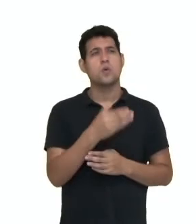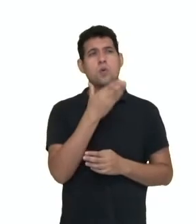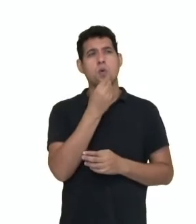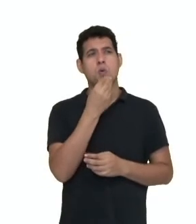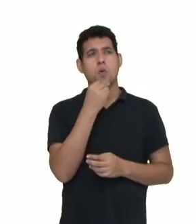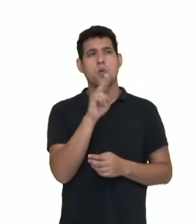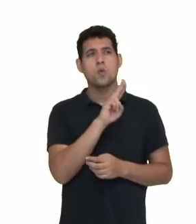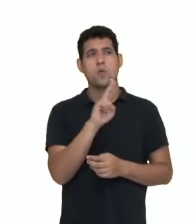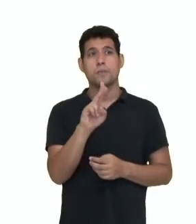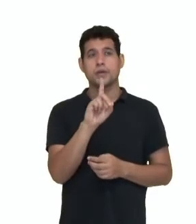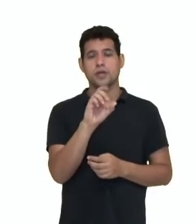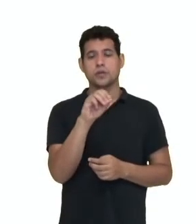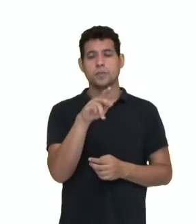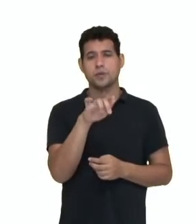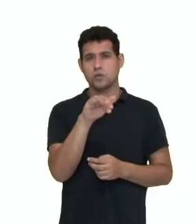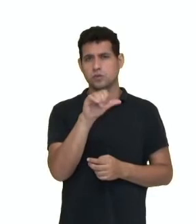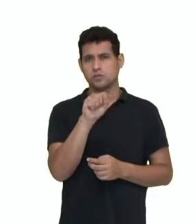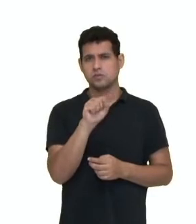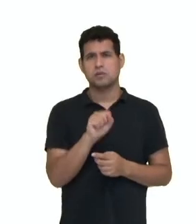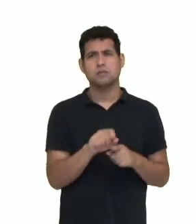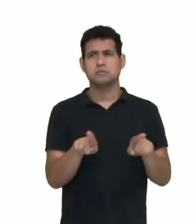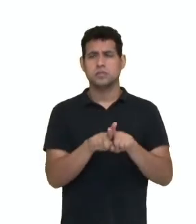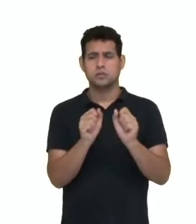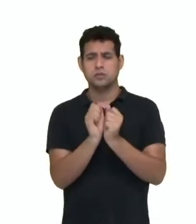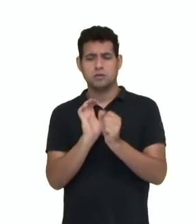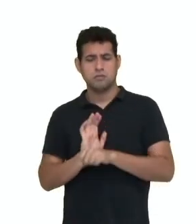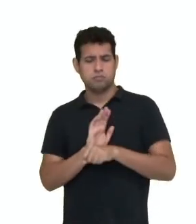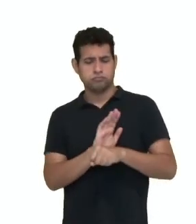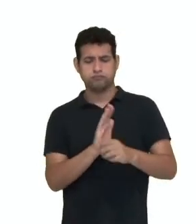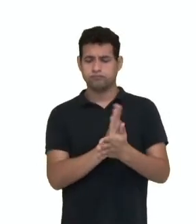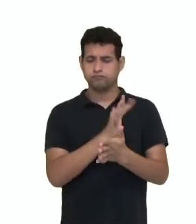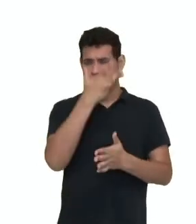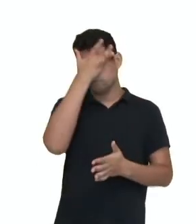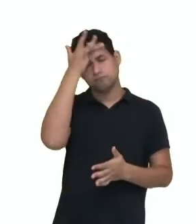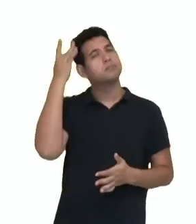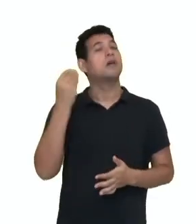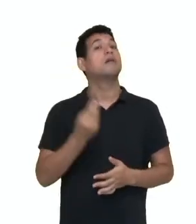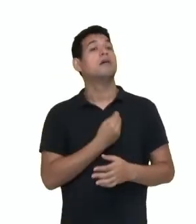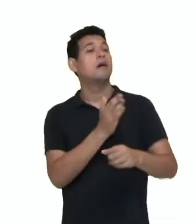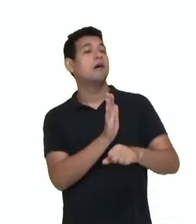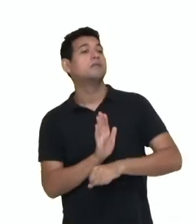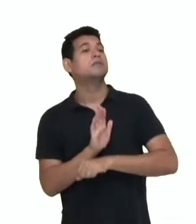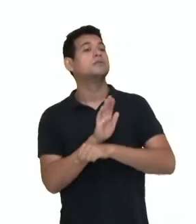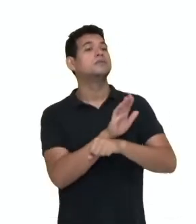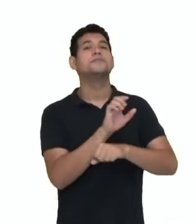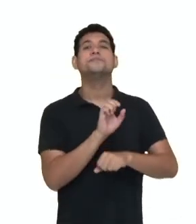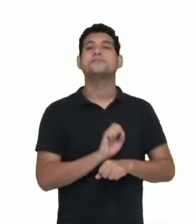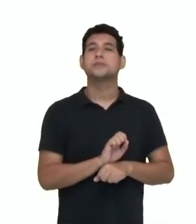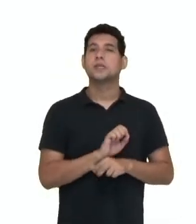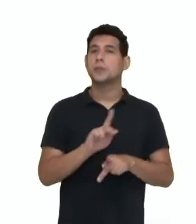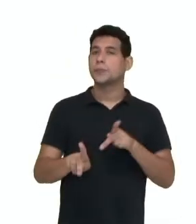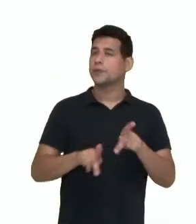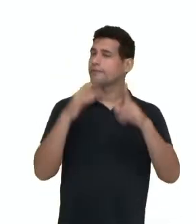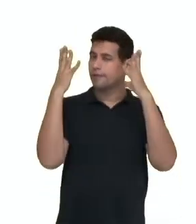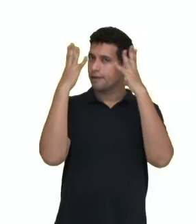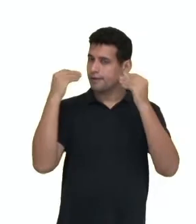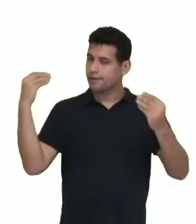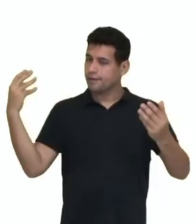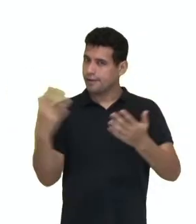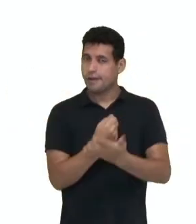Domingos Fernandes Calabar, com o apoio de alguns moradores, ajudou os holandeses a conquistar